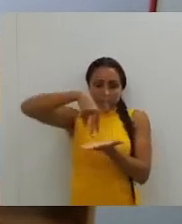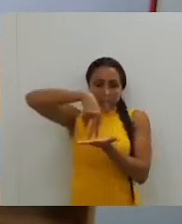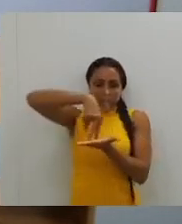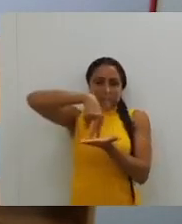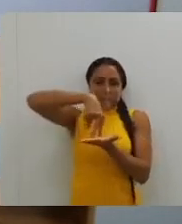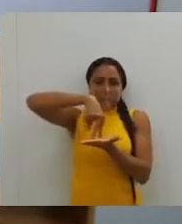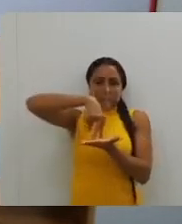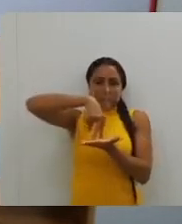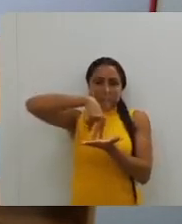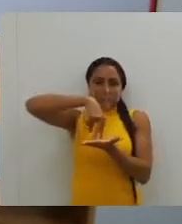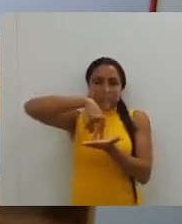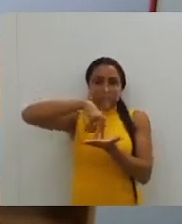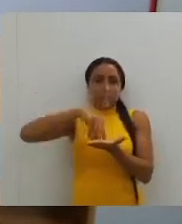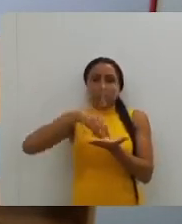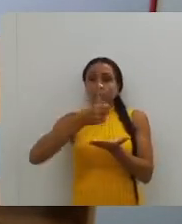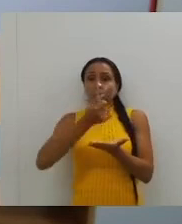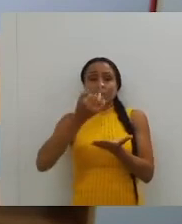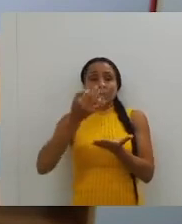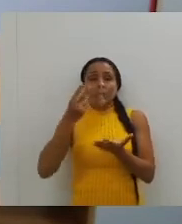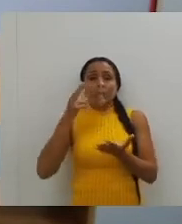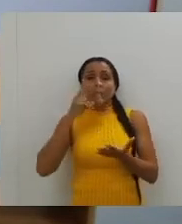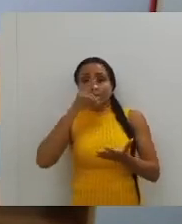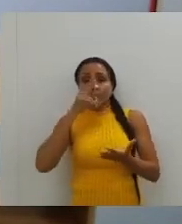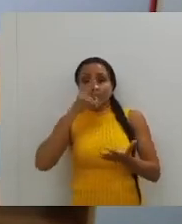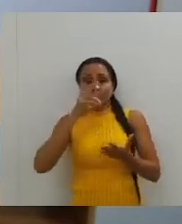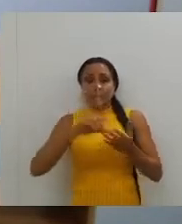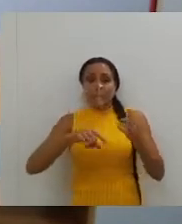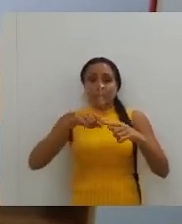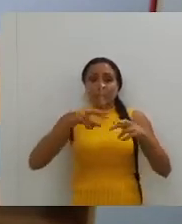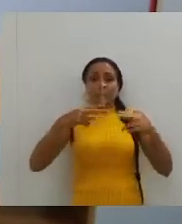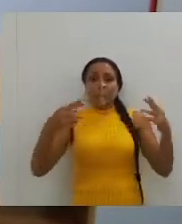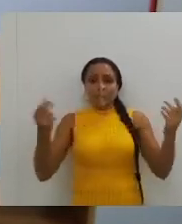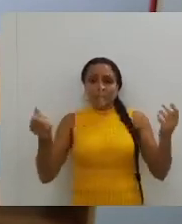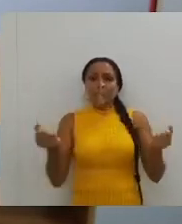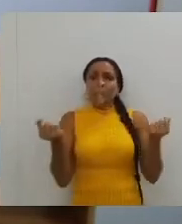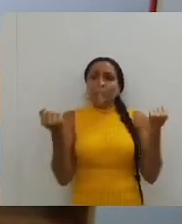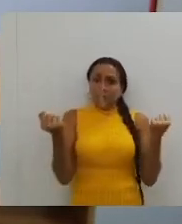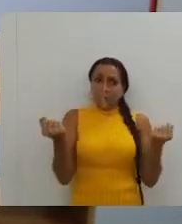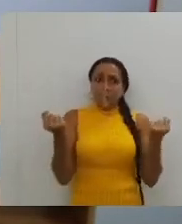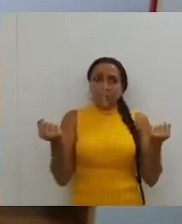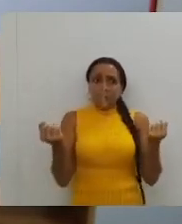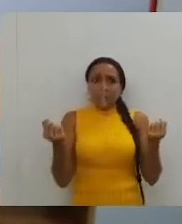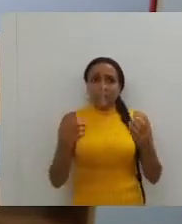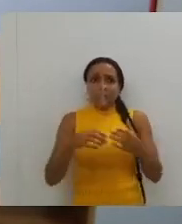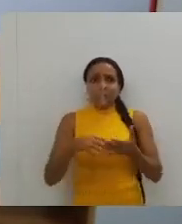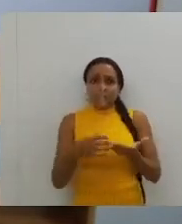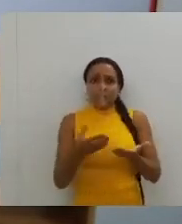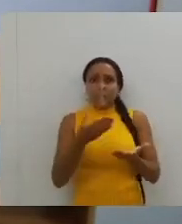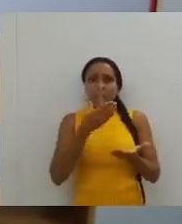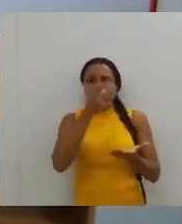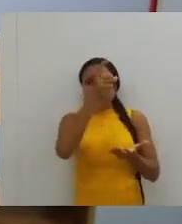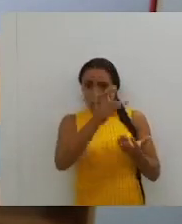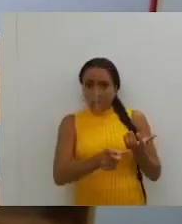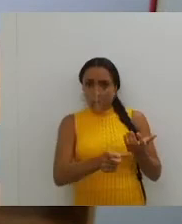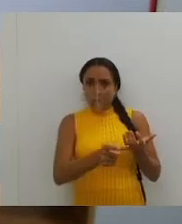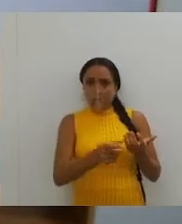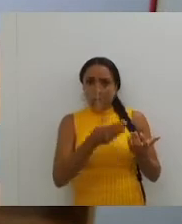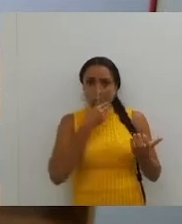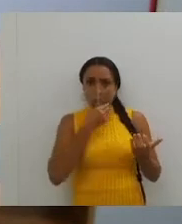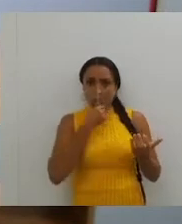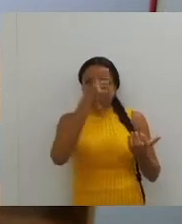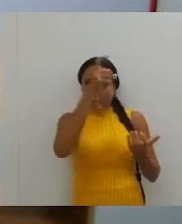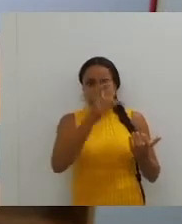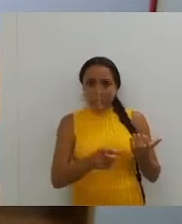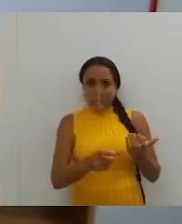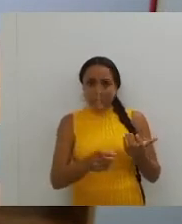forças que vão atuar aí? Primeiro, o objeto tem peso. Se ele tem peso, homem, verticalmente para baixo,